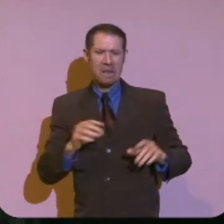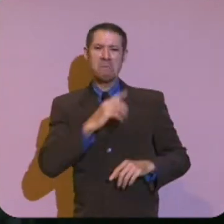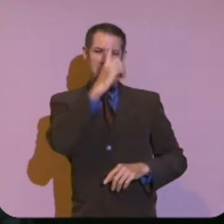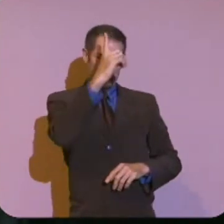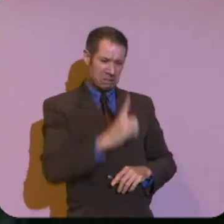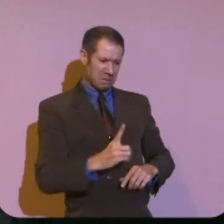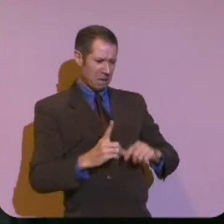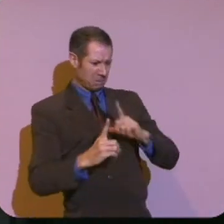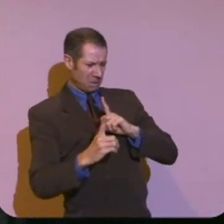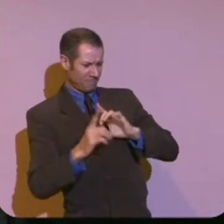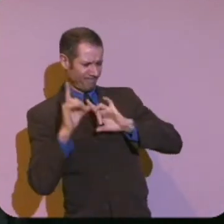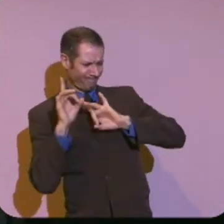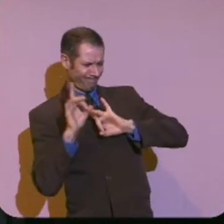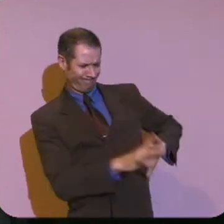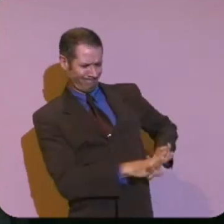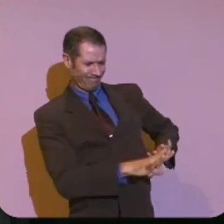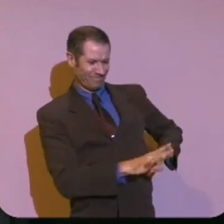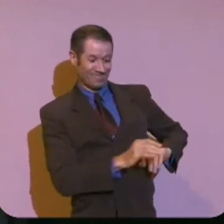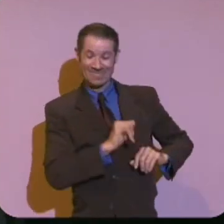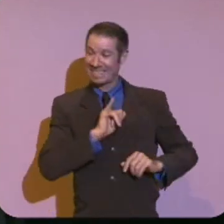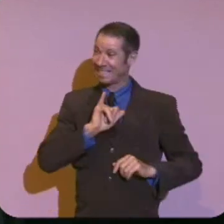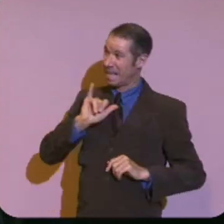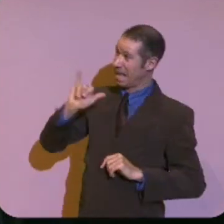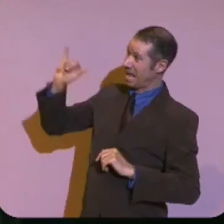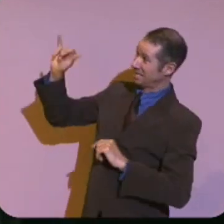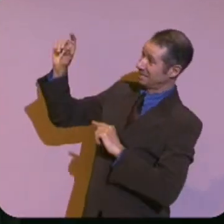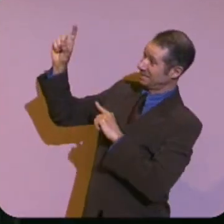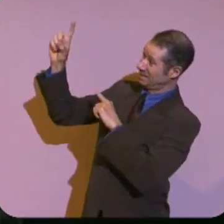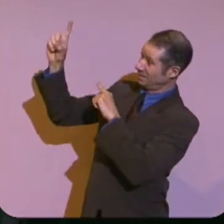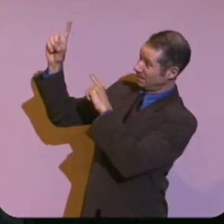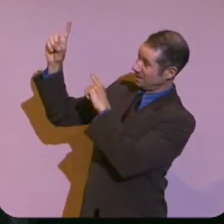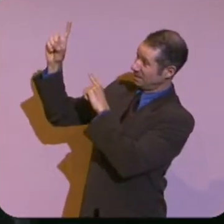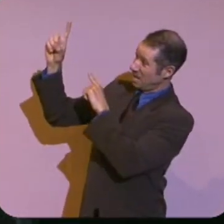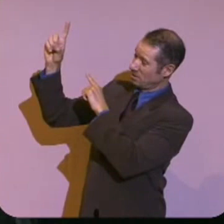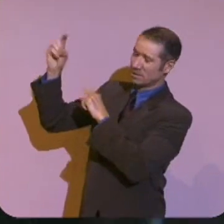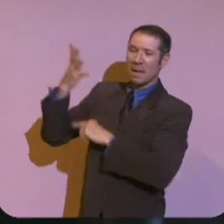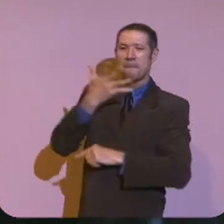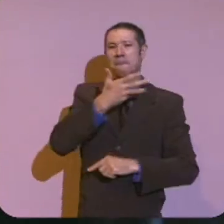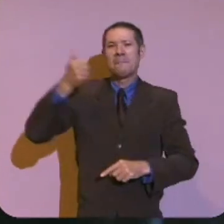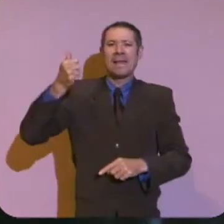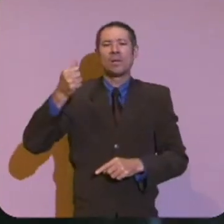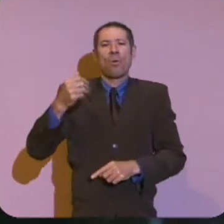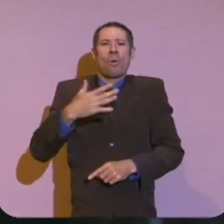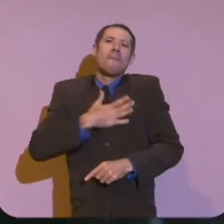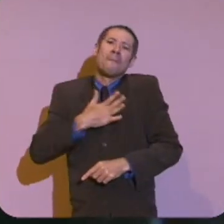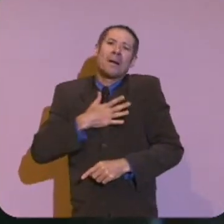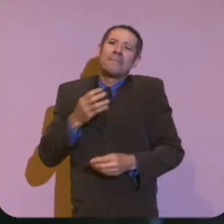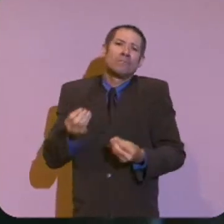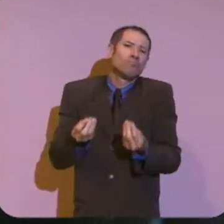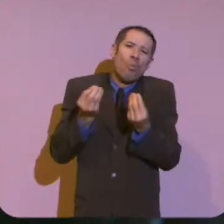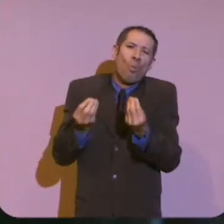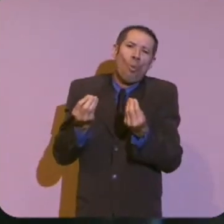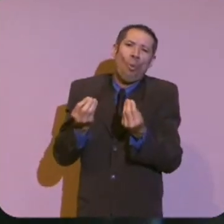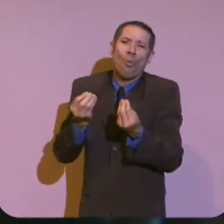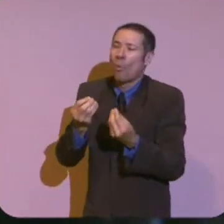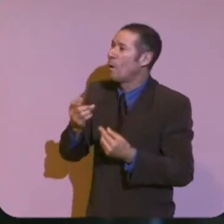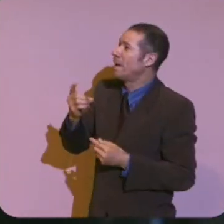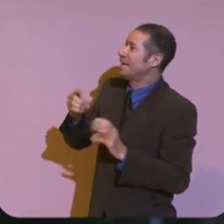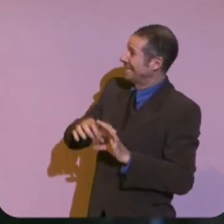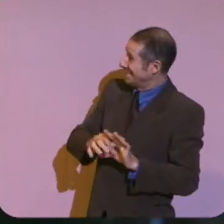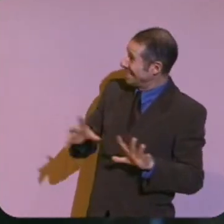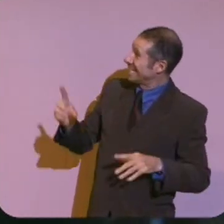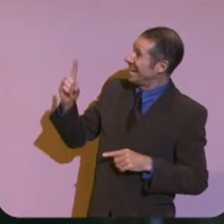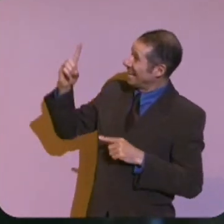que tem de dizer para Deus o que é melhor para você, e deixar que Ele,